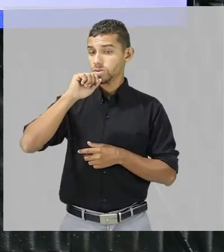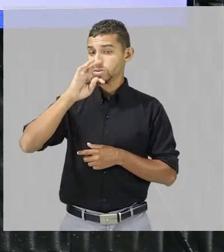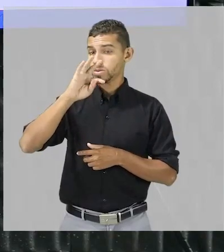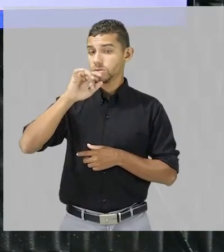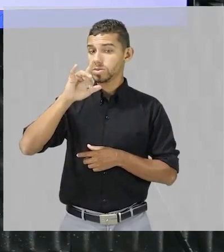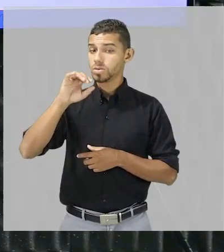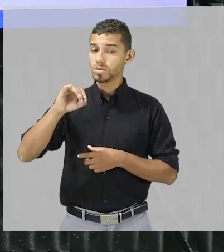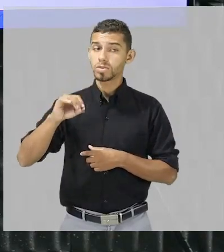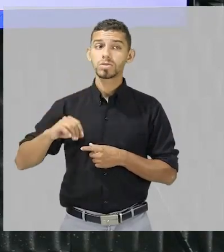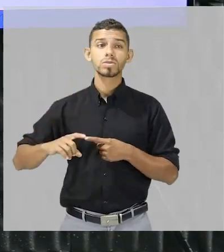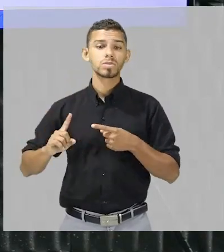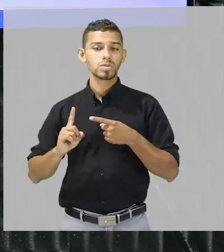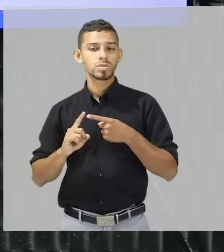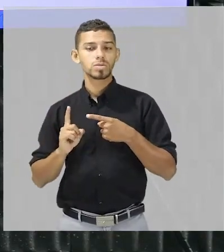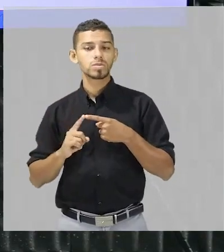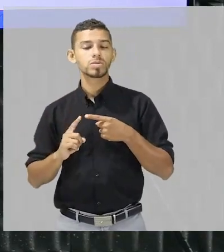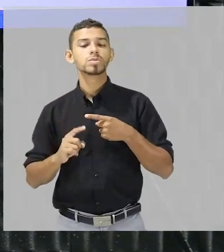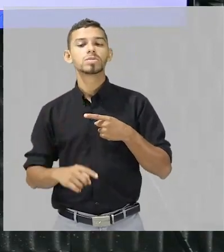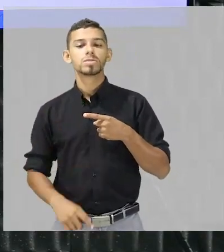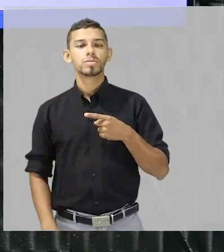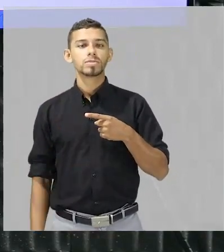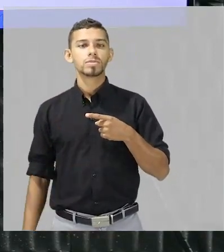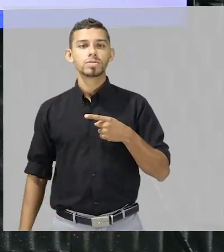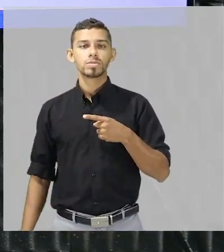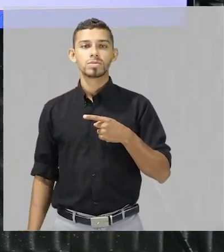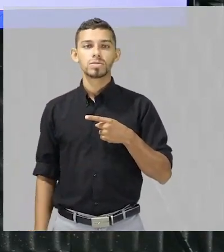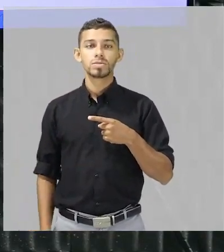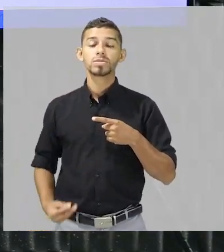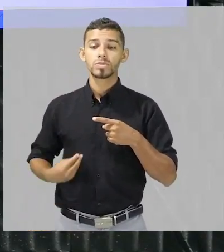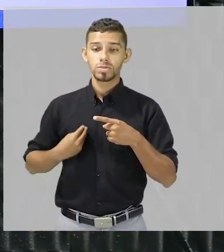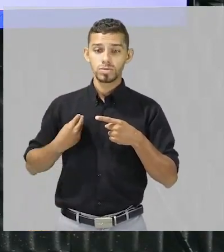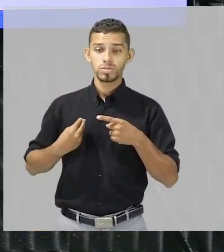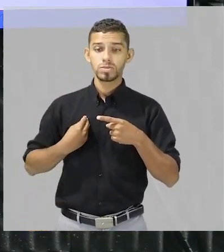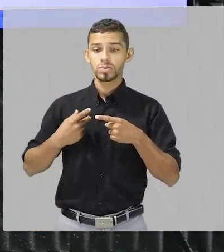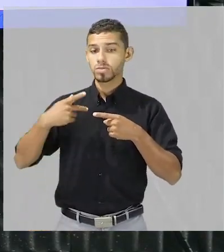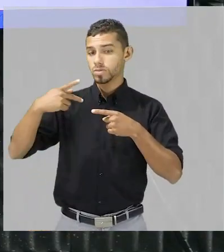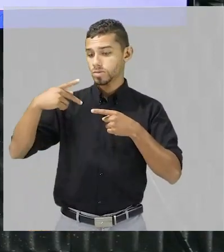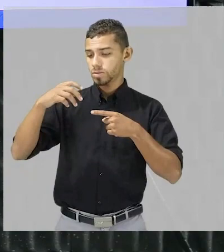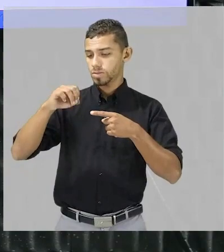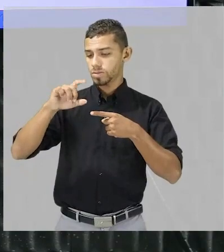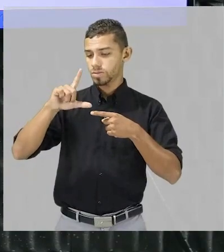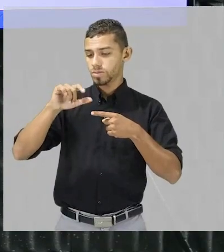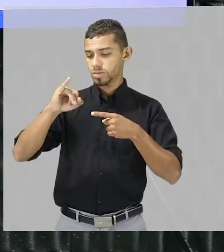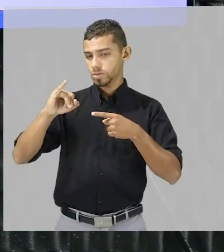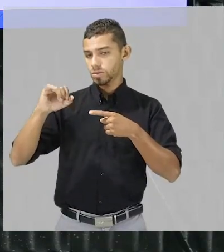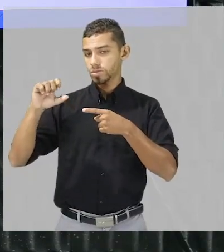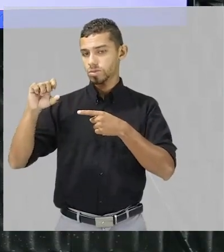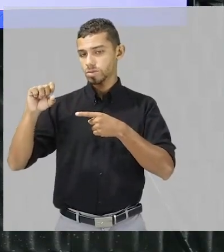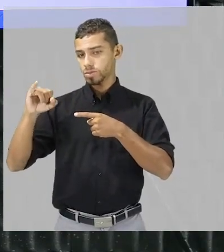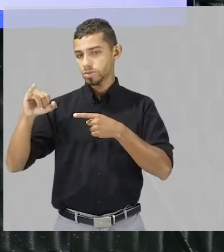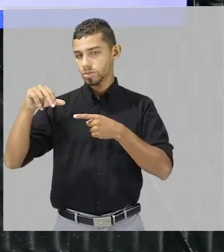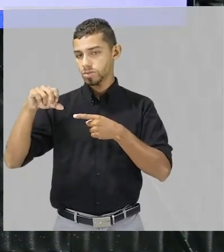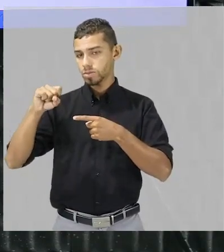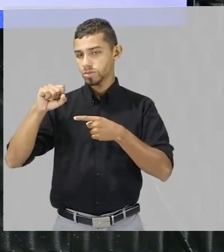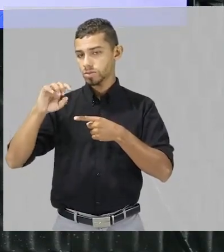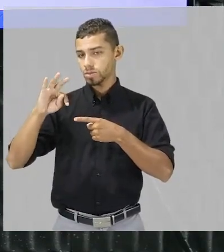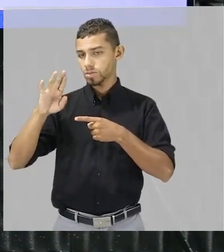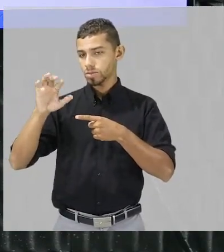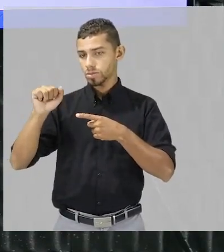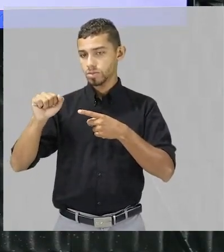alguns parâmetros. Quais são eles? Olha só, precisa ter uma cadeia poliinsaturada e precisa ter